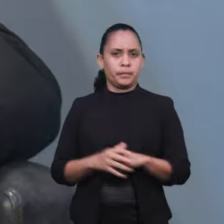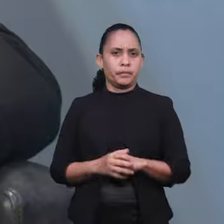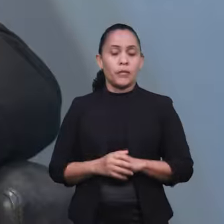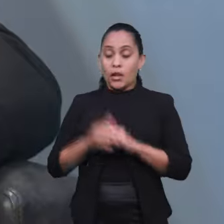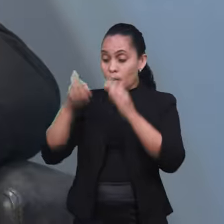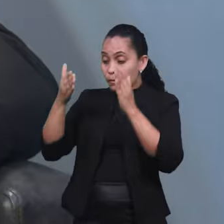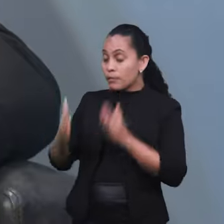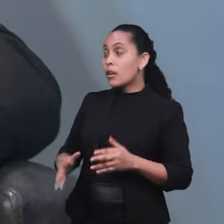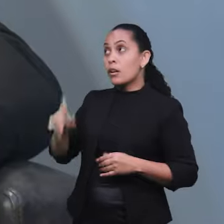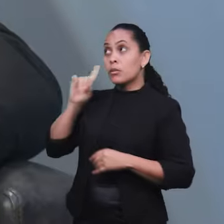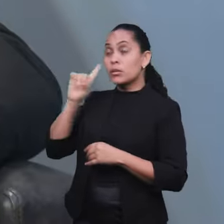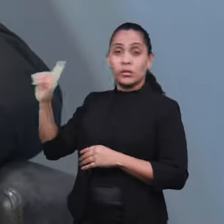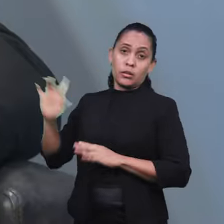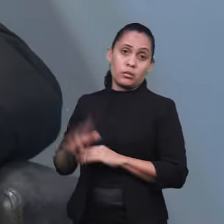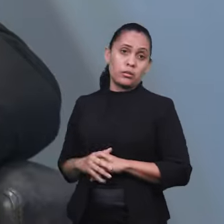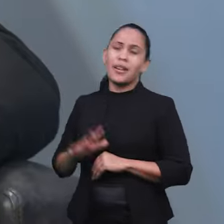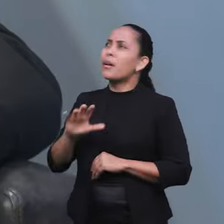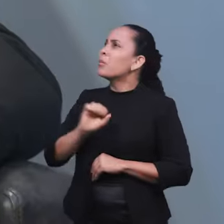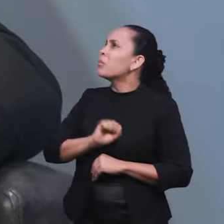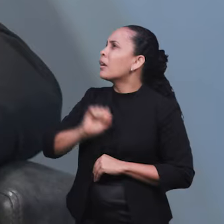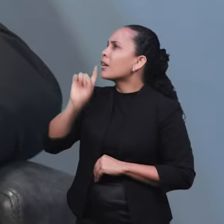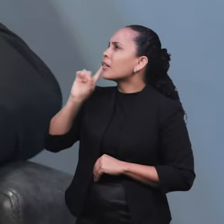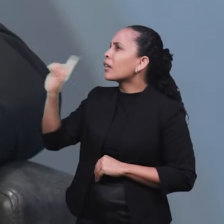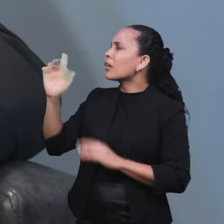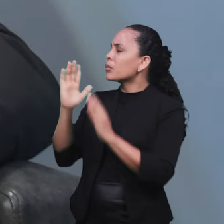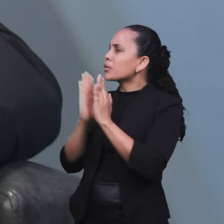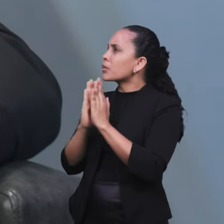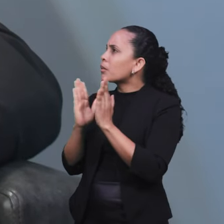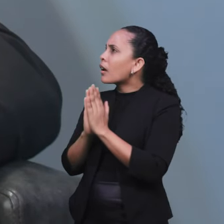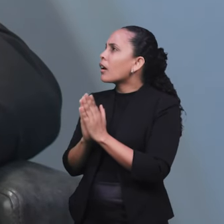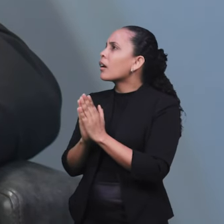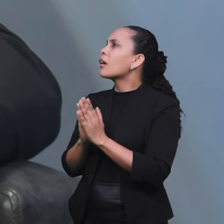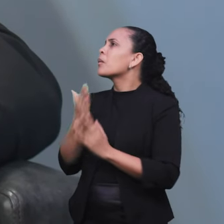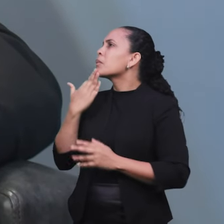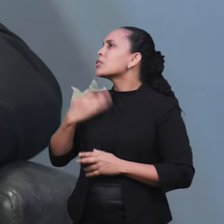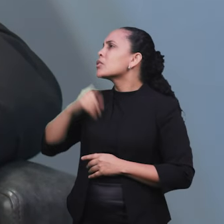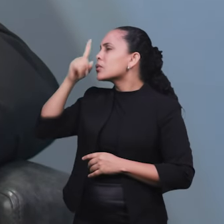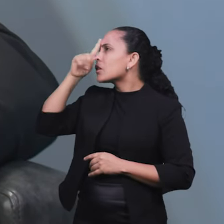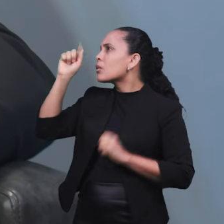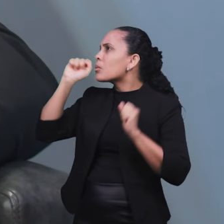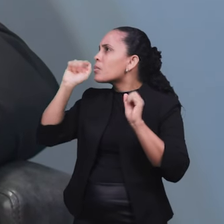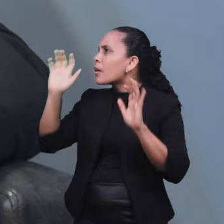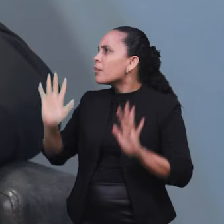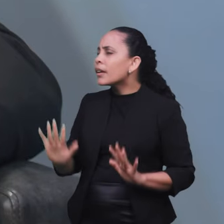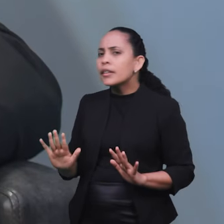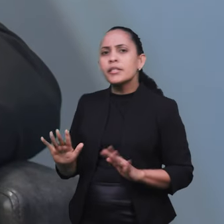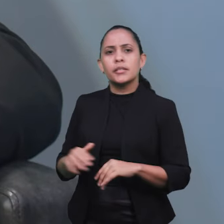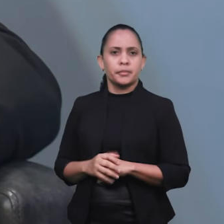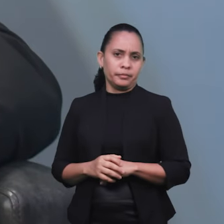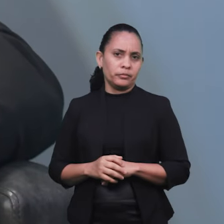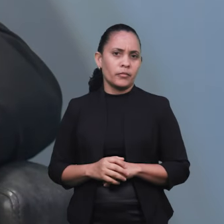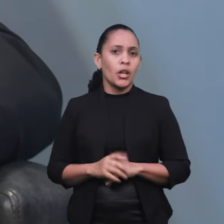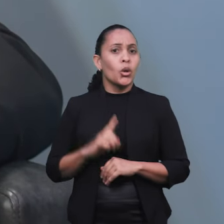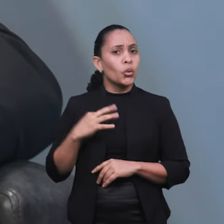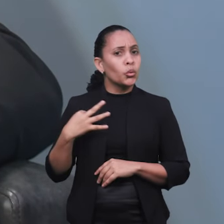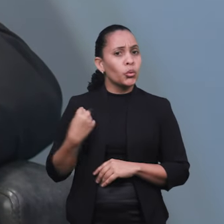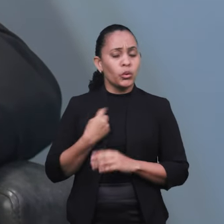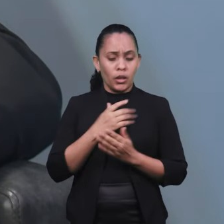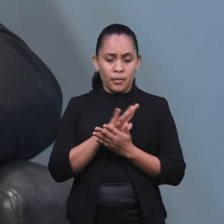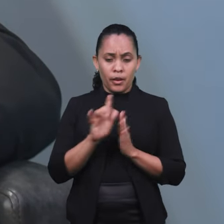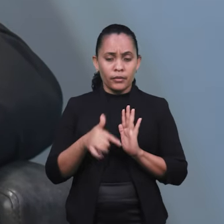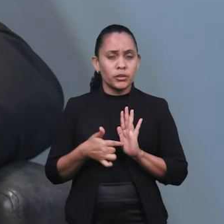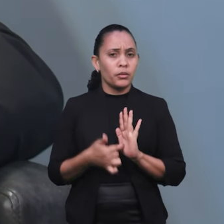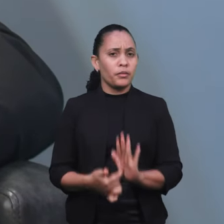ser fiel ao Senhor. Amar a Deus, orar, buscar ao Senhor, cumprir aquilo que a palavra fala,